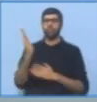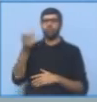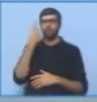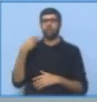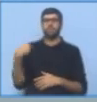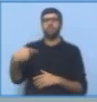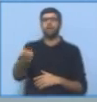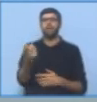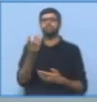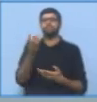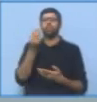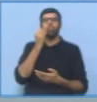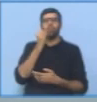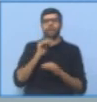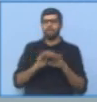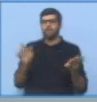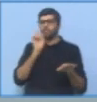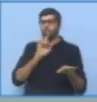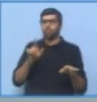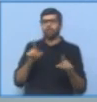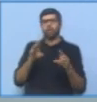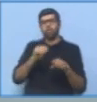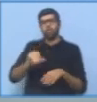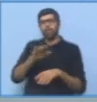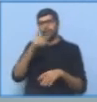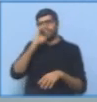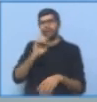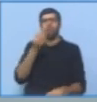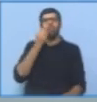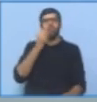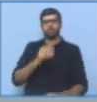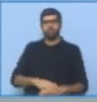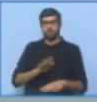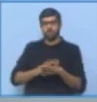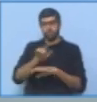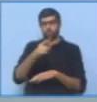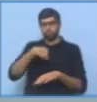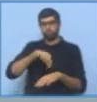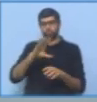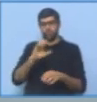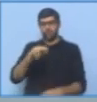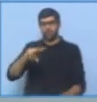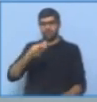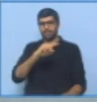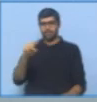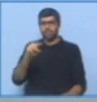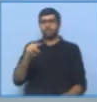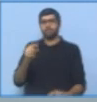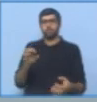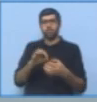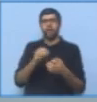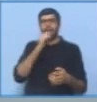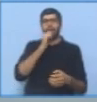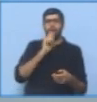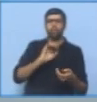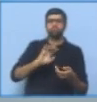cotidiano. Isto é, como é que a mesa pode ser o lugar da revelação. E é isso que nós falamos em Caná. Como é que da água se transforma vinho?